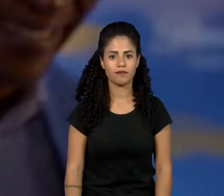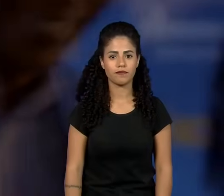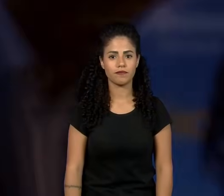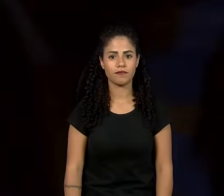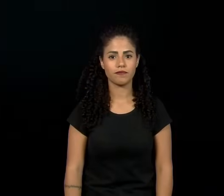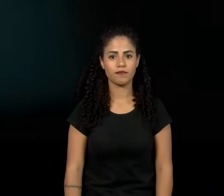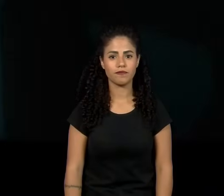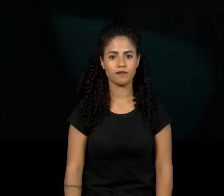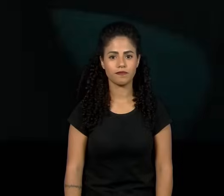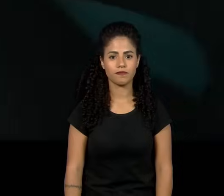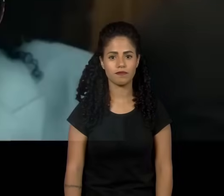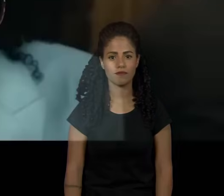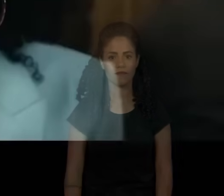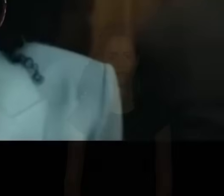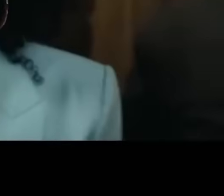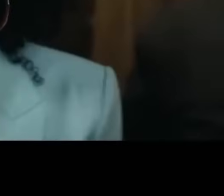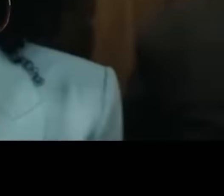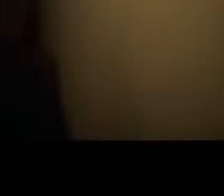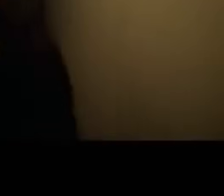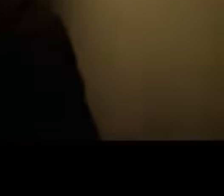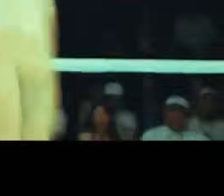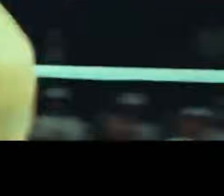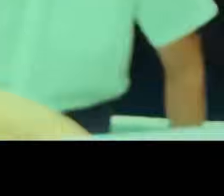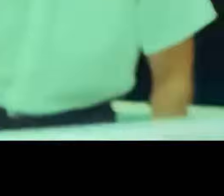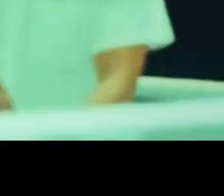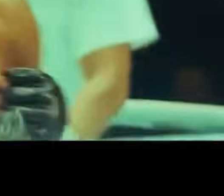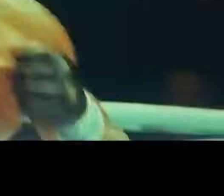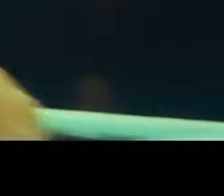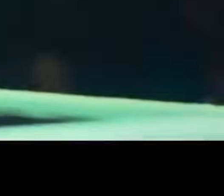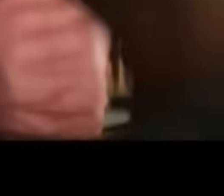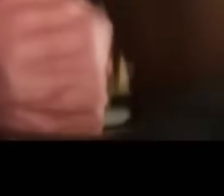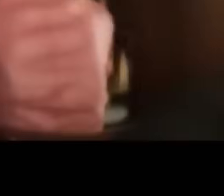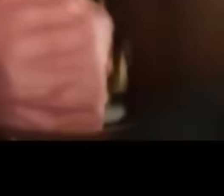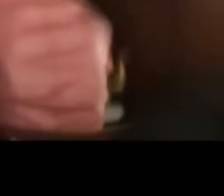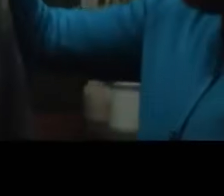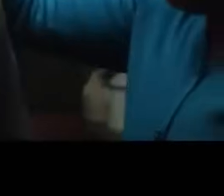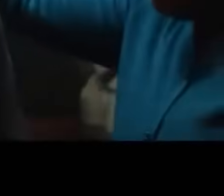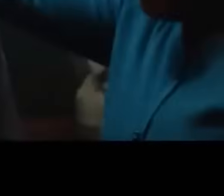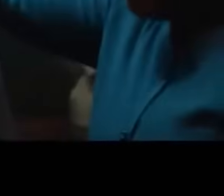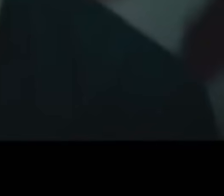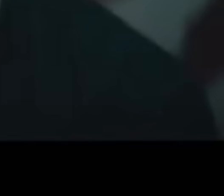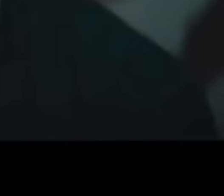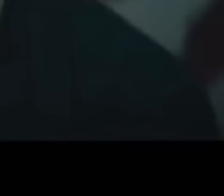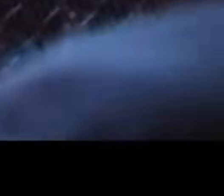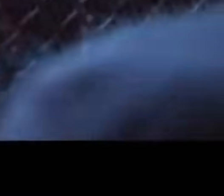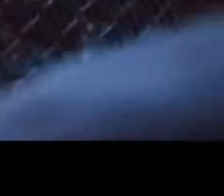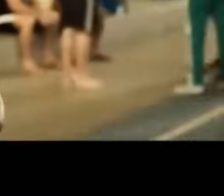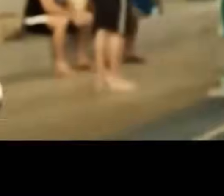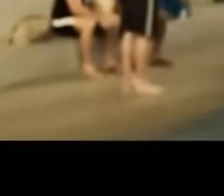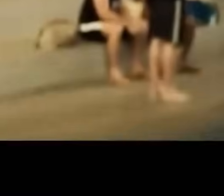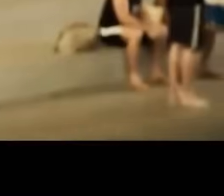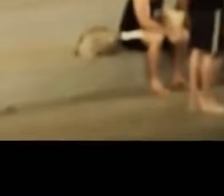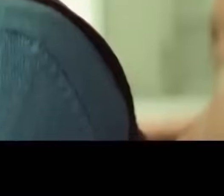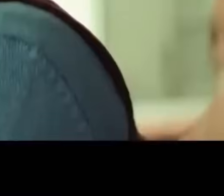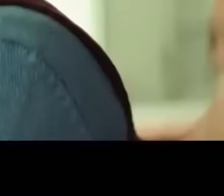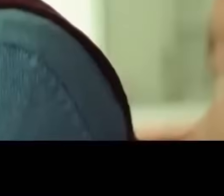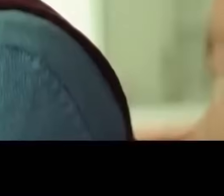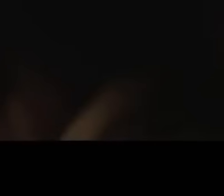gone. Ain't no sunshine when she's gone. She's gone, just ain't no